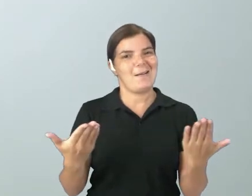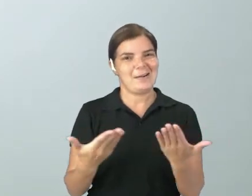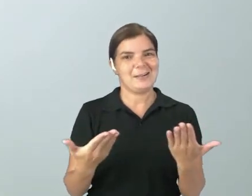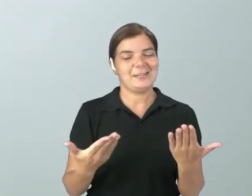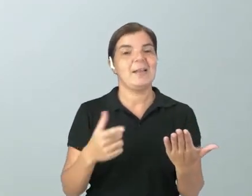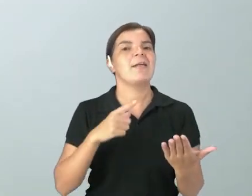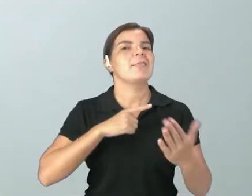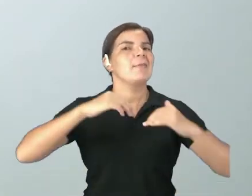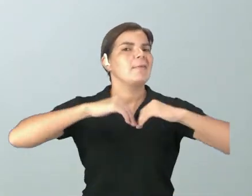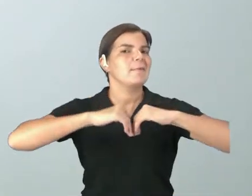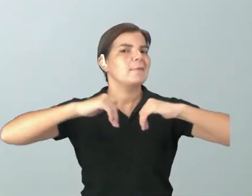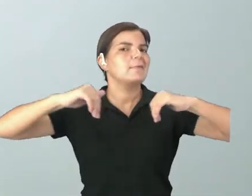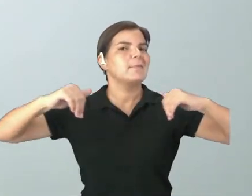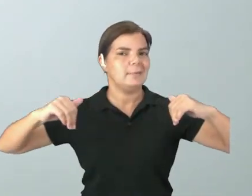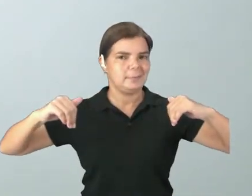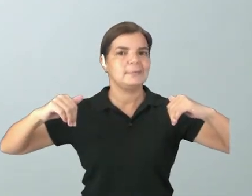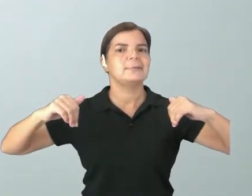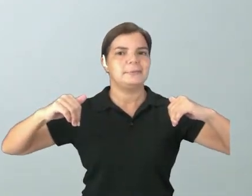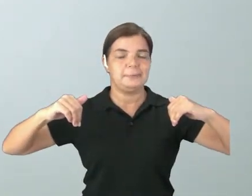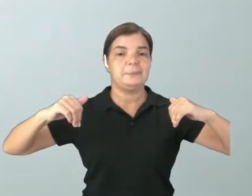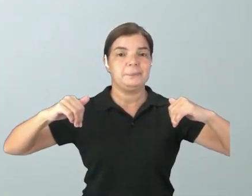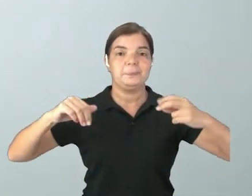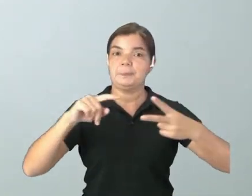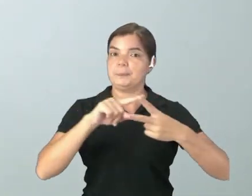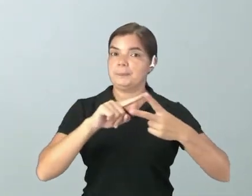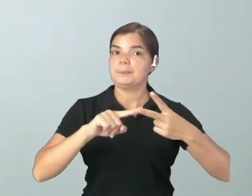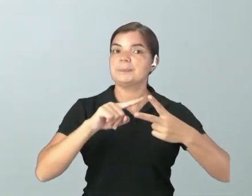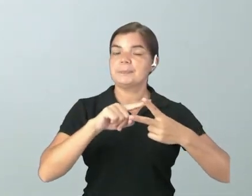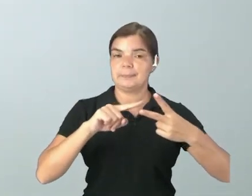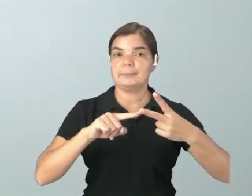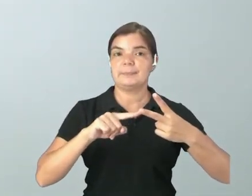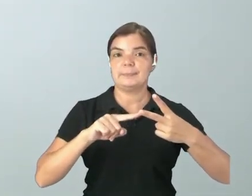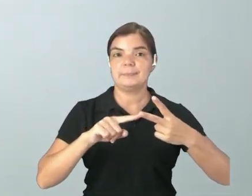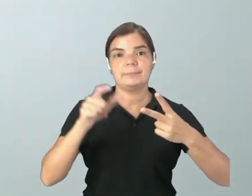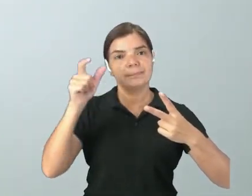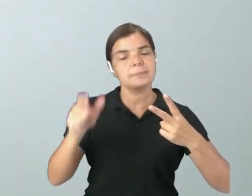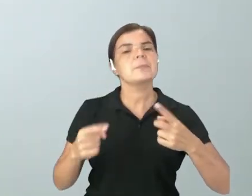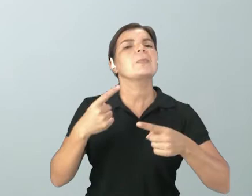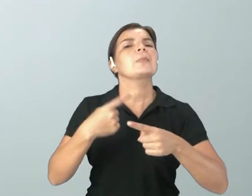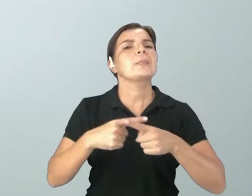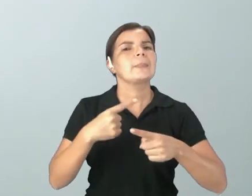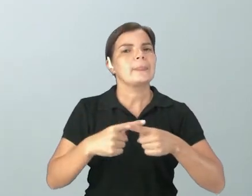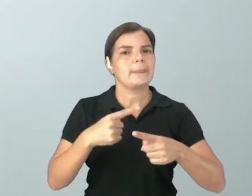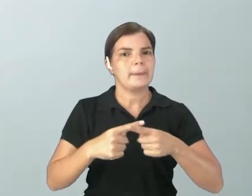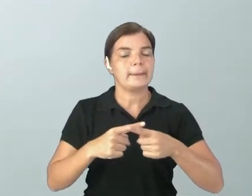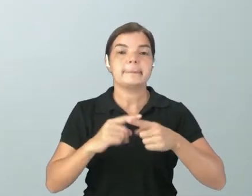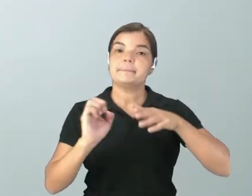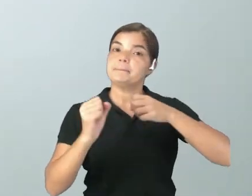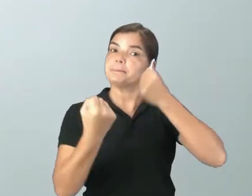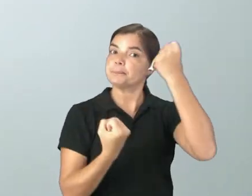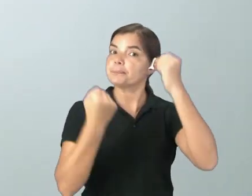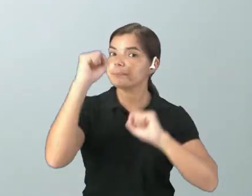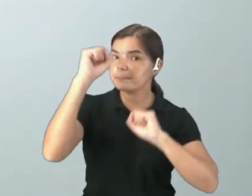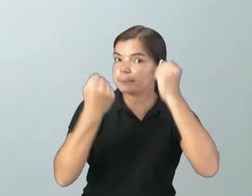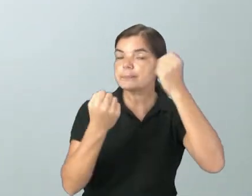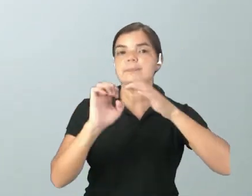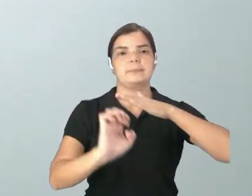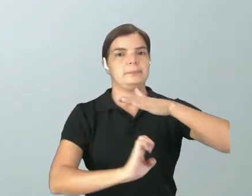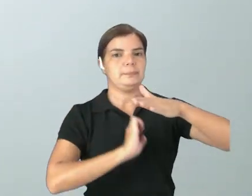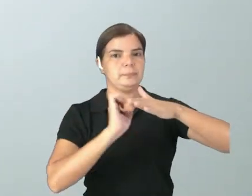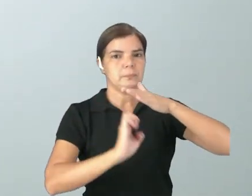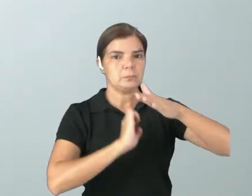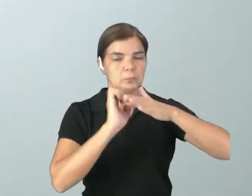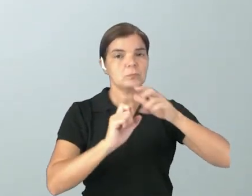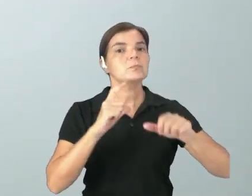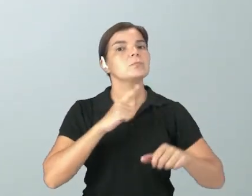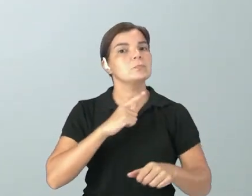essa separação entre esses dois sujeitos. Por quê? As grandes indústrias, as grandes empresas, elas costumam